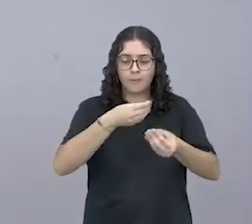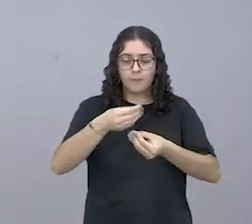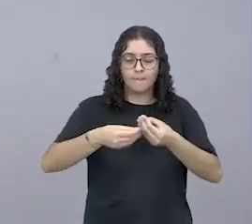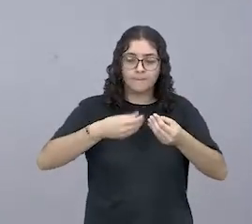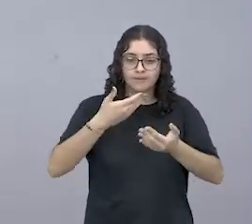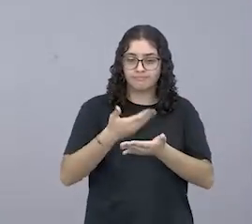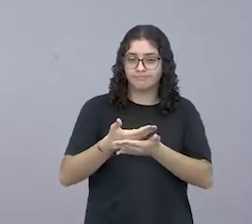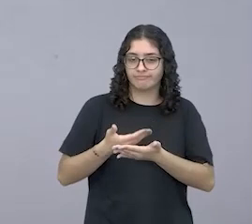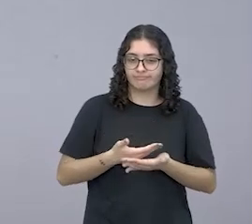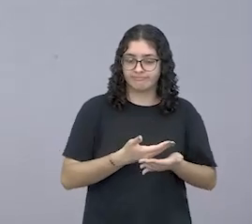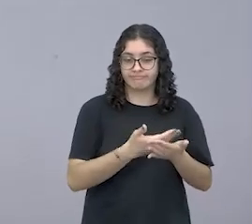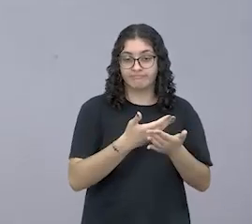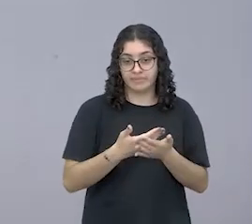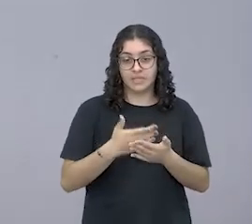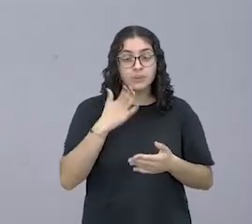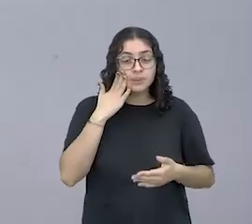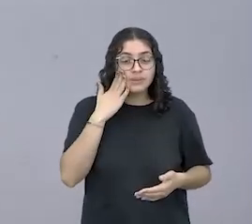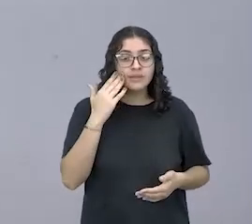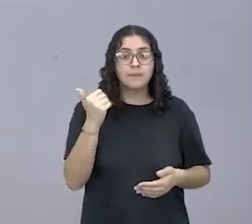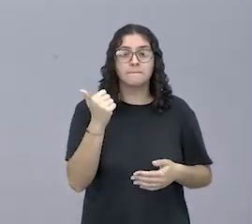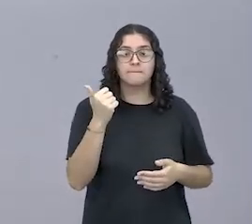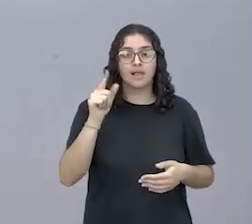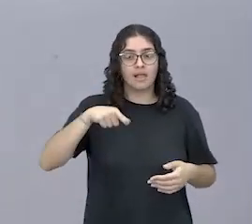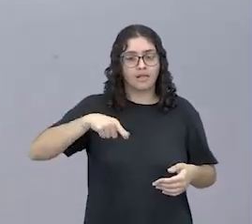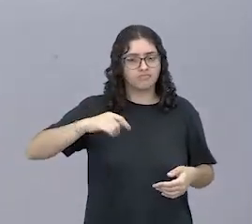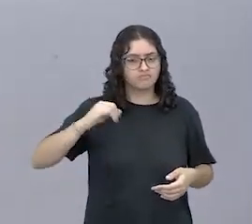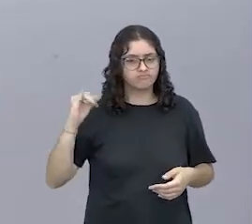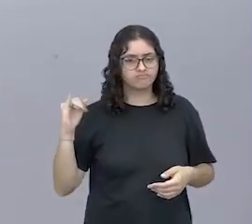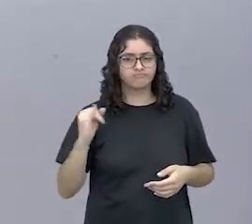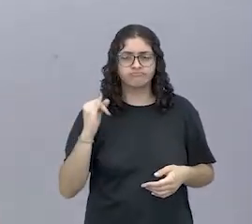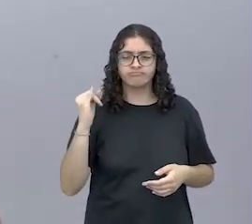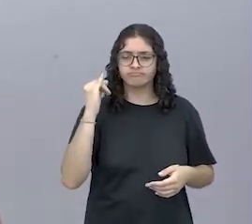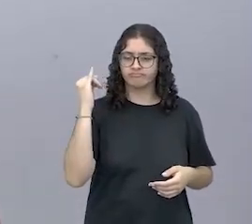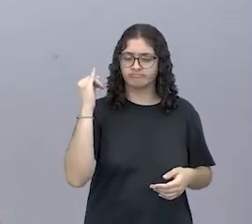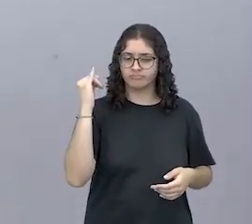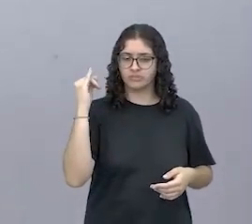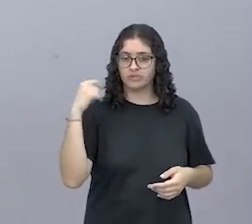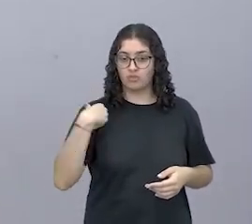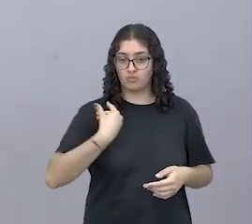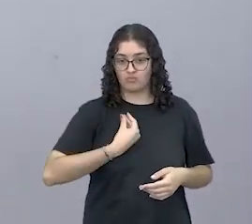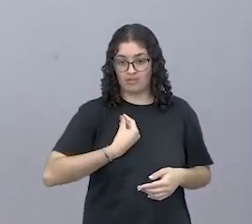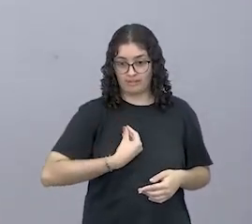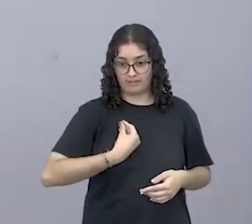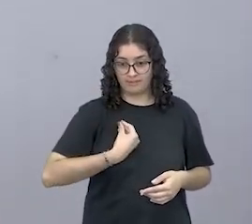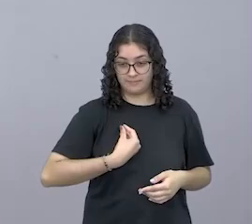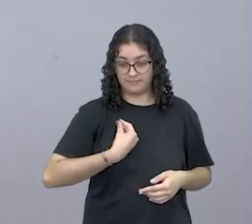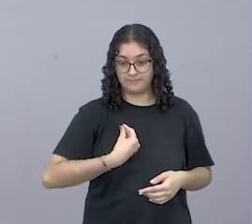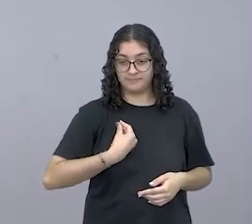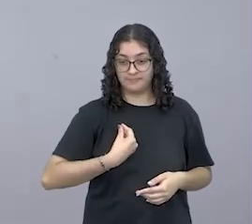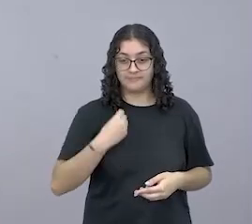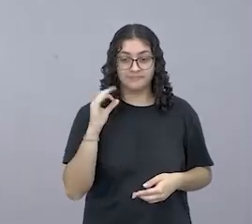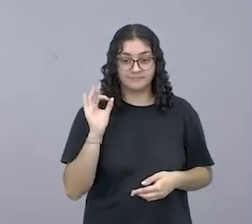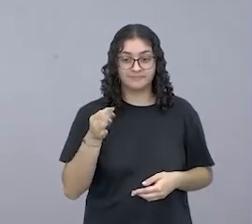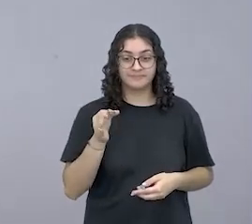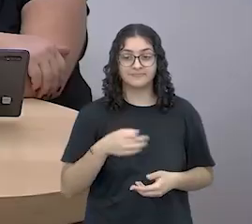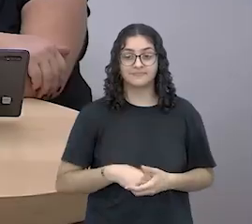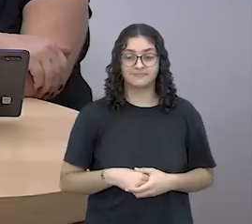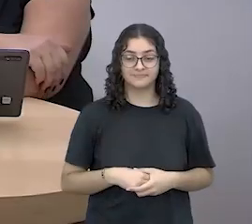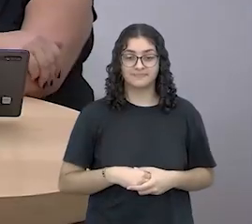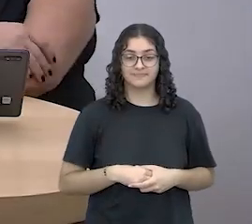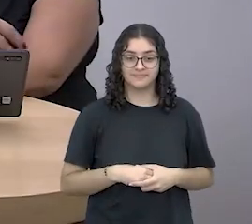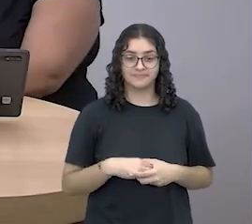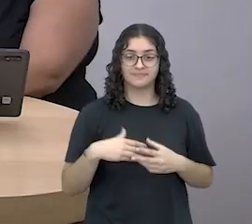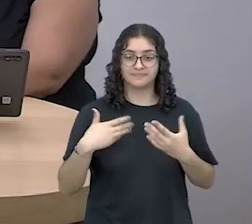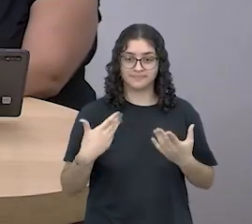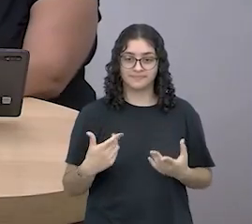esse estudo, né? A gente sabe que é extremamente necessário para a nossa vida, né? Sim. Inclusive,